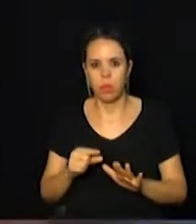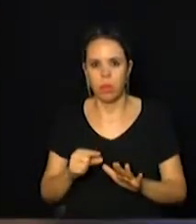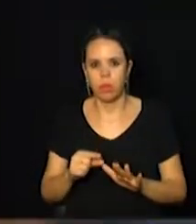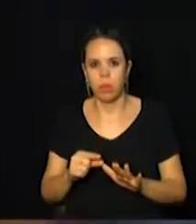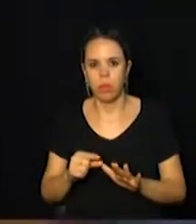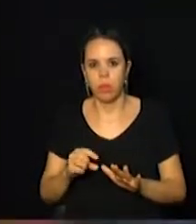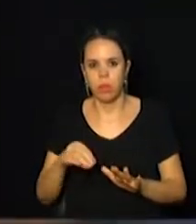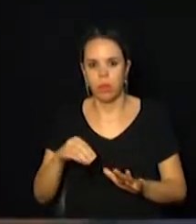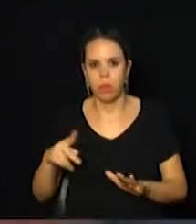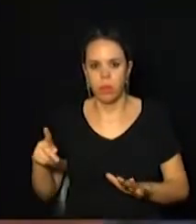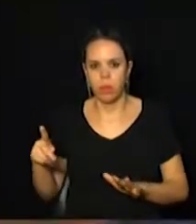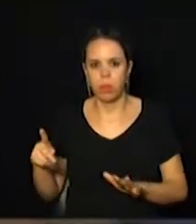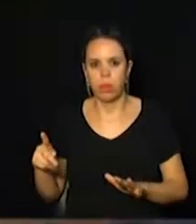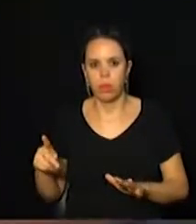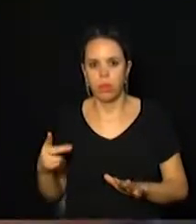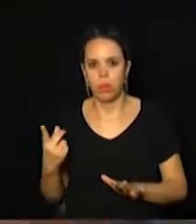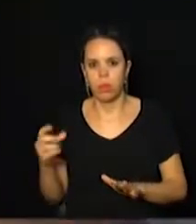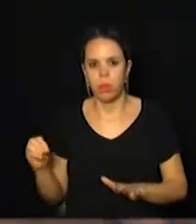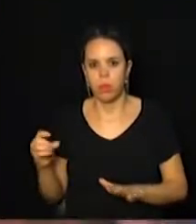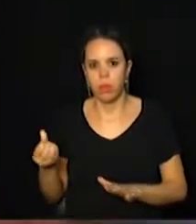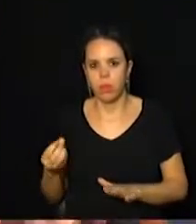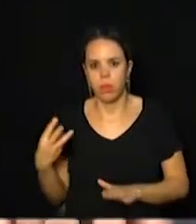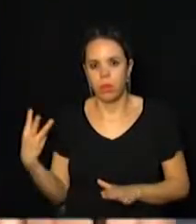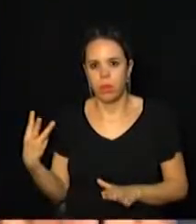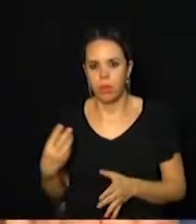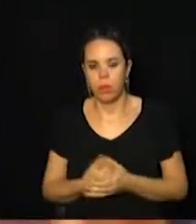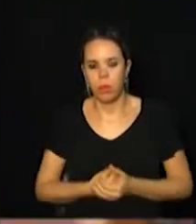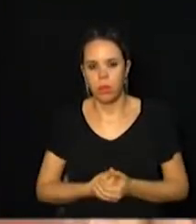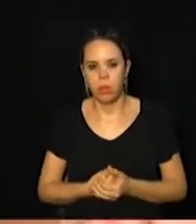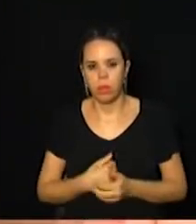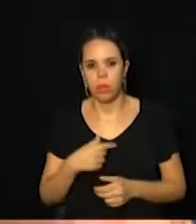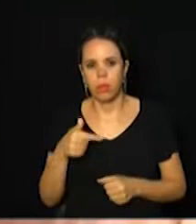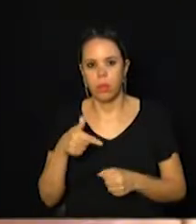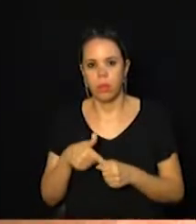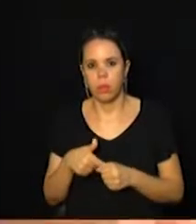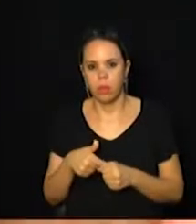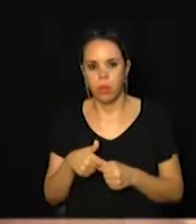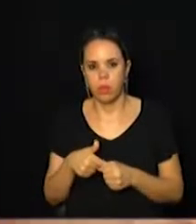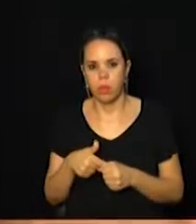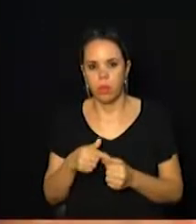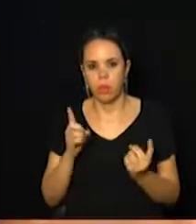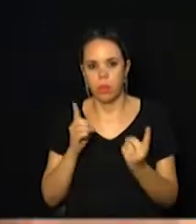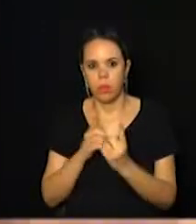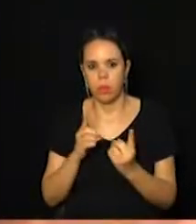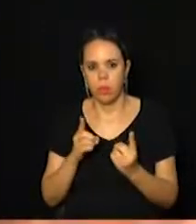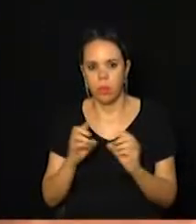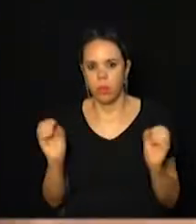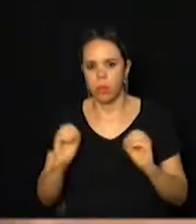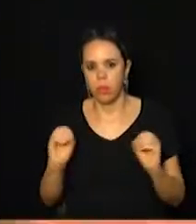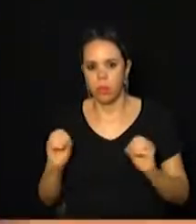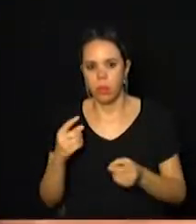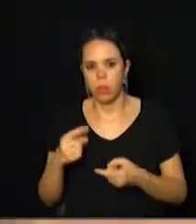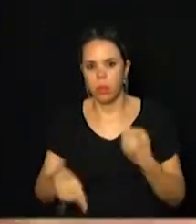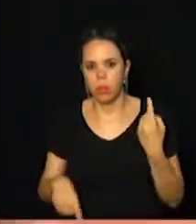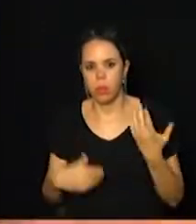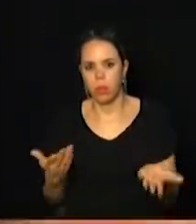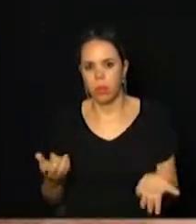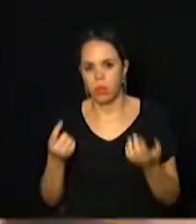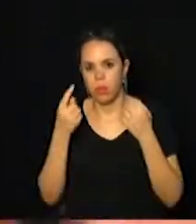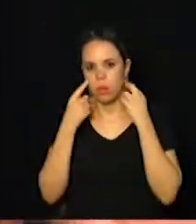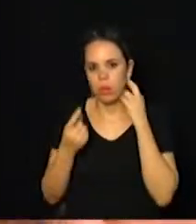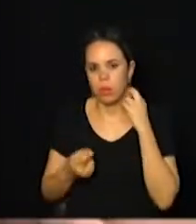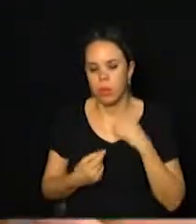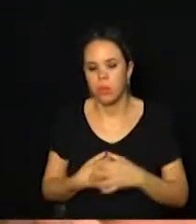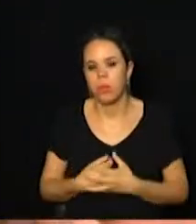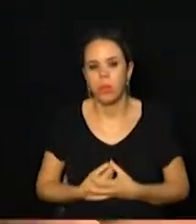provisória 1063 colocar que o posto auto atendimento sentido a